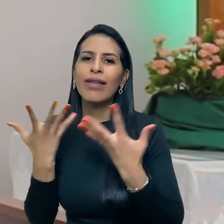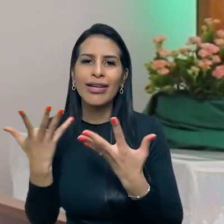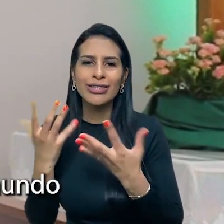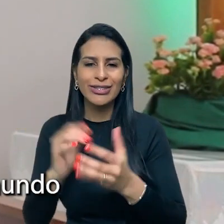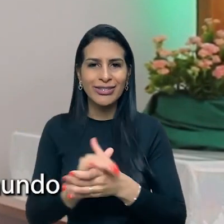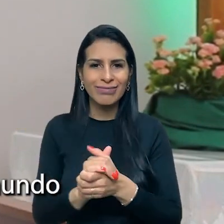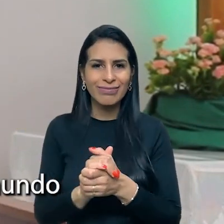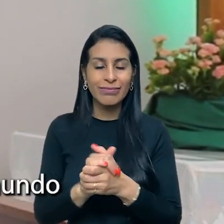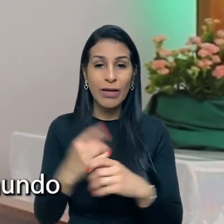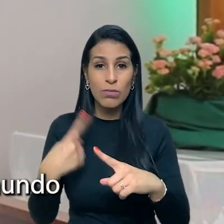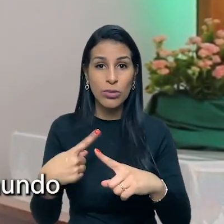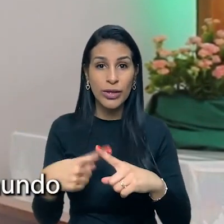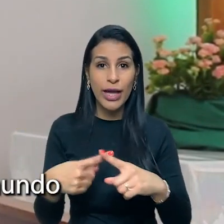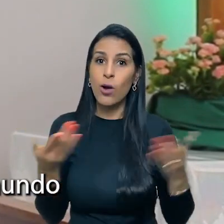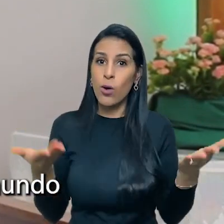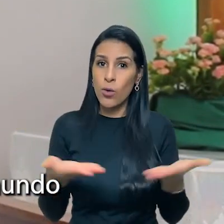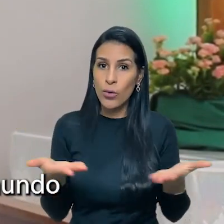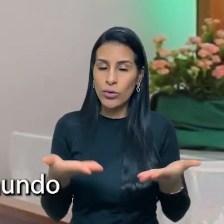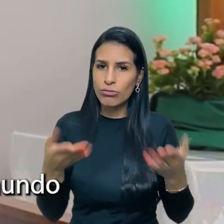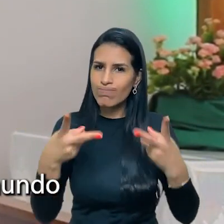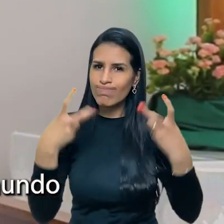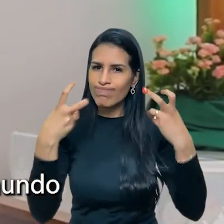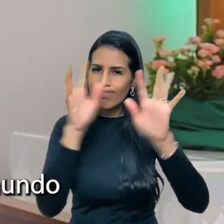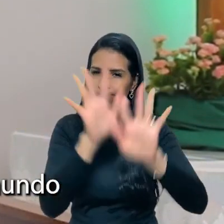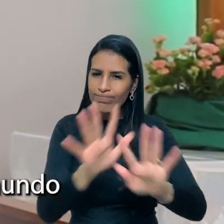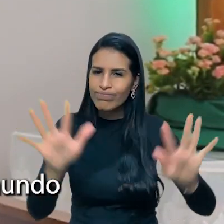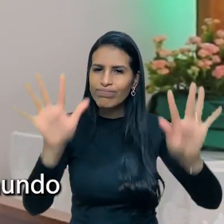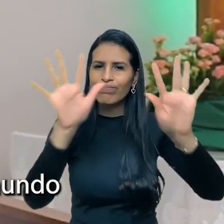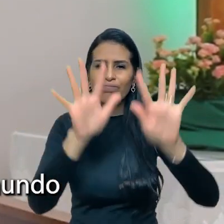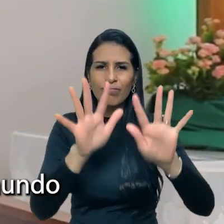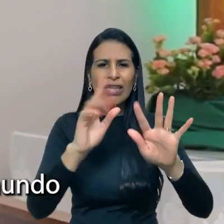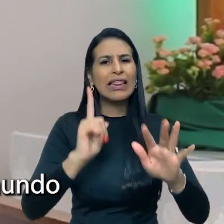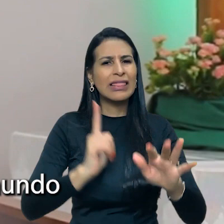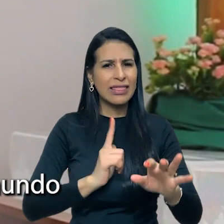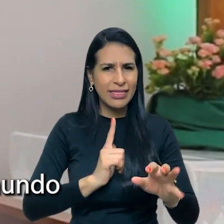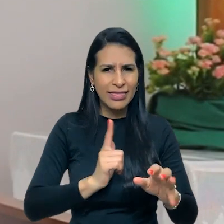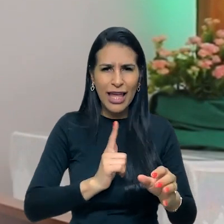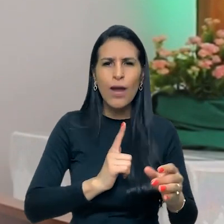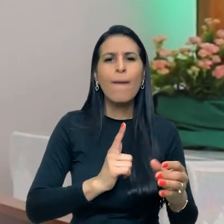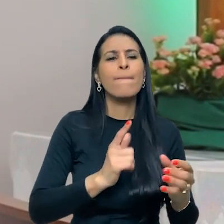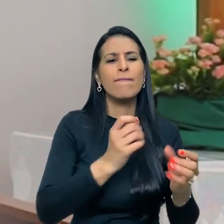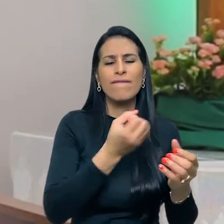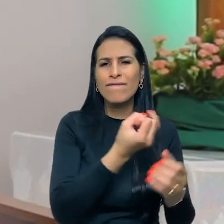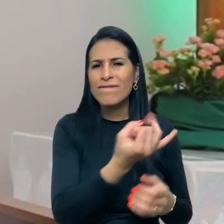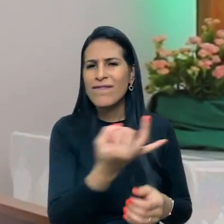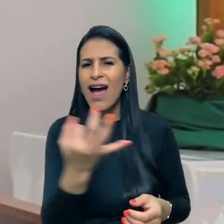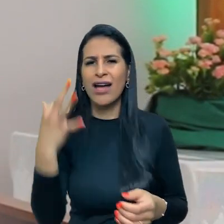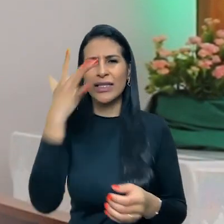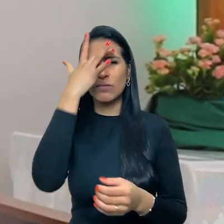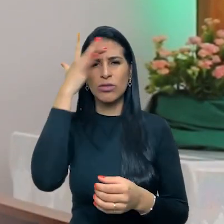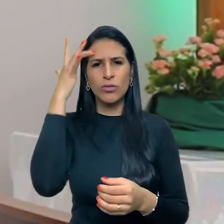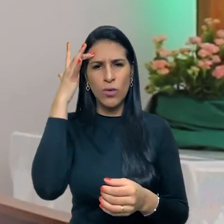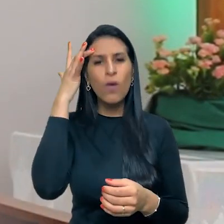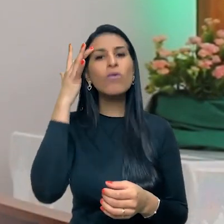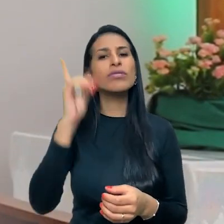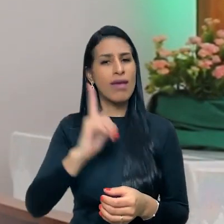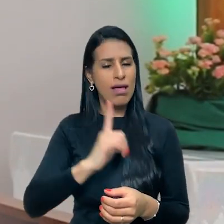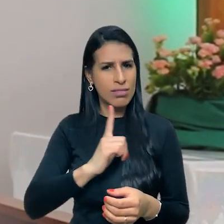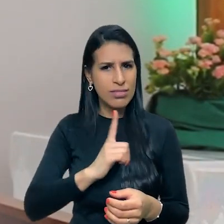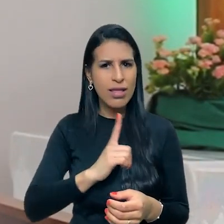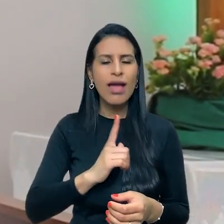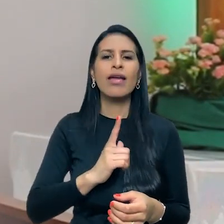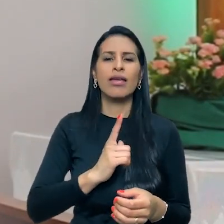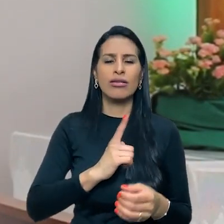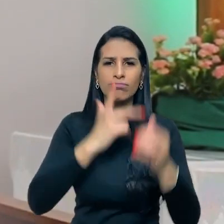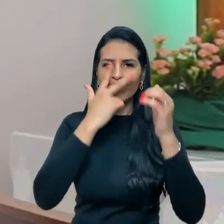esperanças é a constatação de que ainda existem muitas pessoas neste mundo comprometidas com Deus, com a